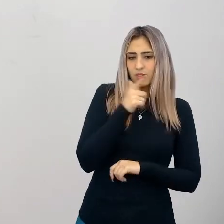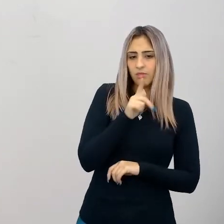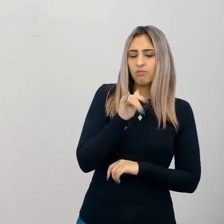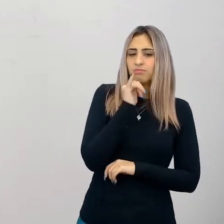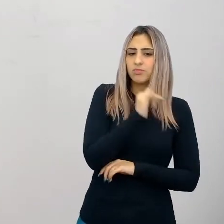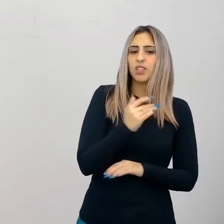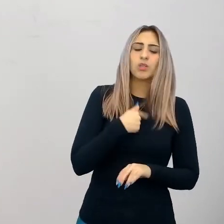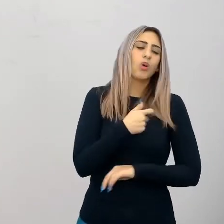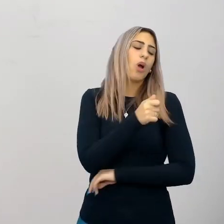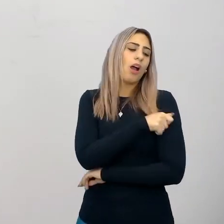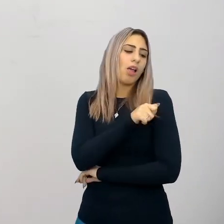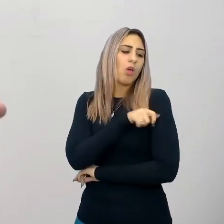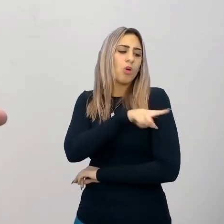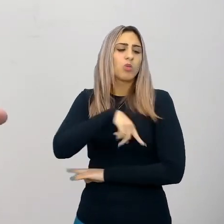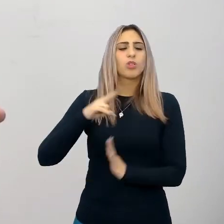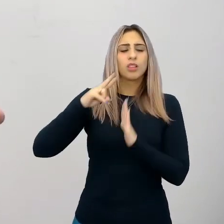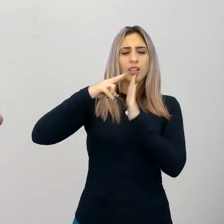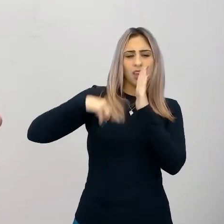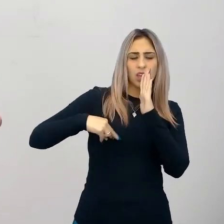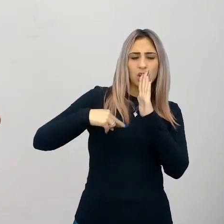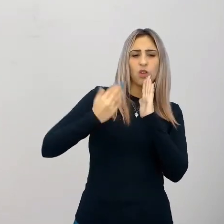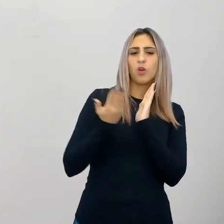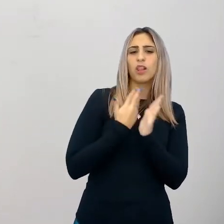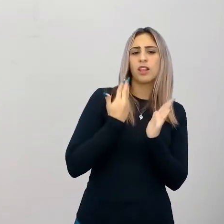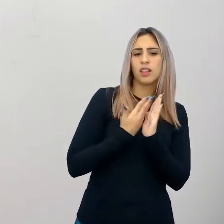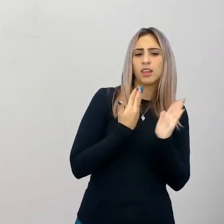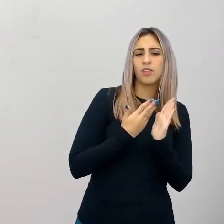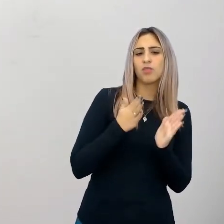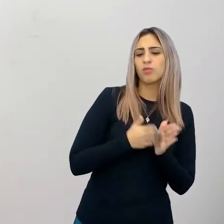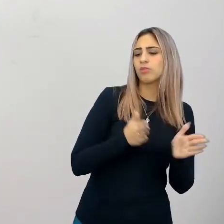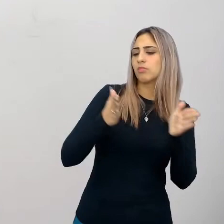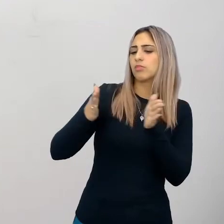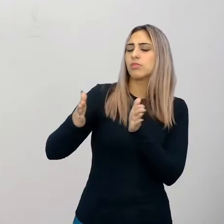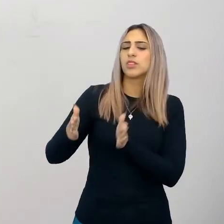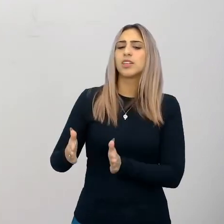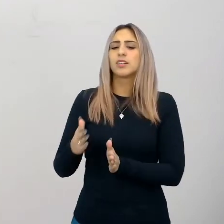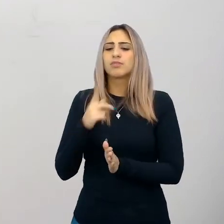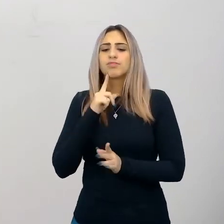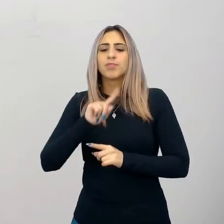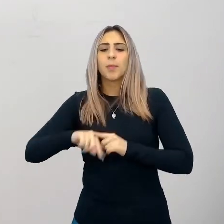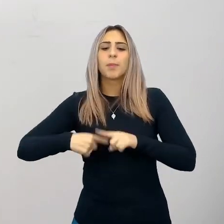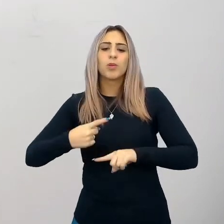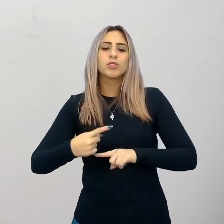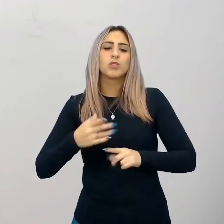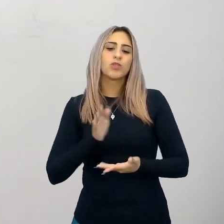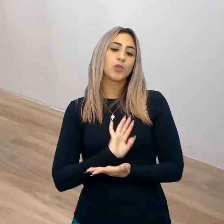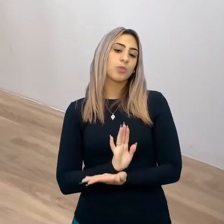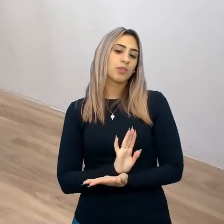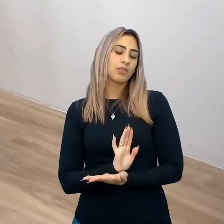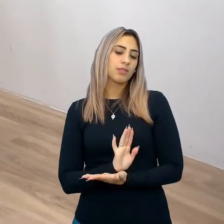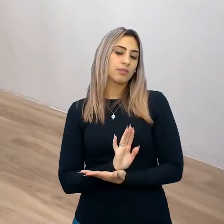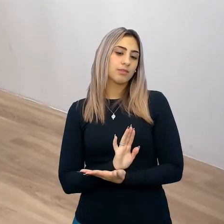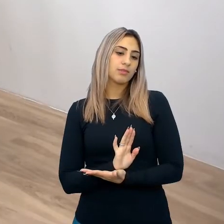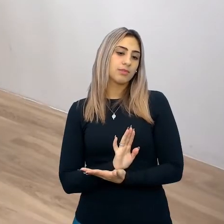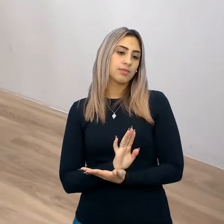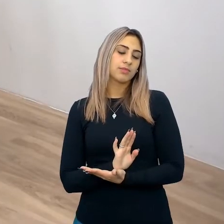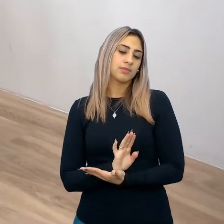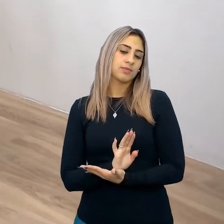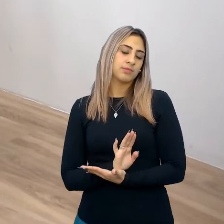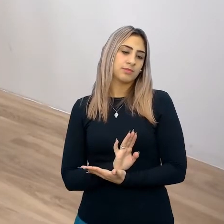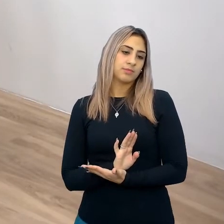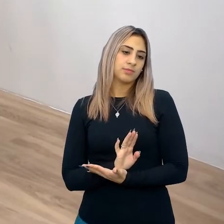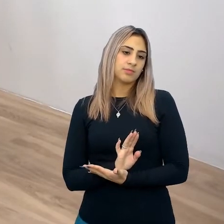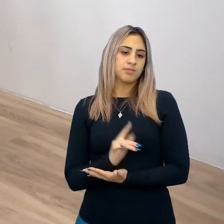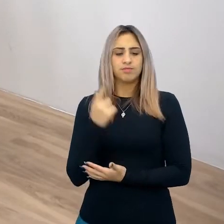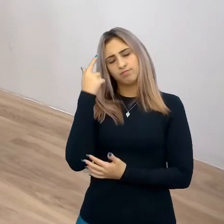estudantes leram o livro a partir de terem visto o filme? Sim. Mas então, para pensando